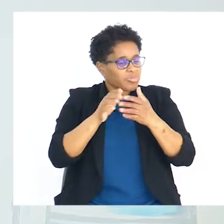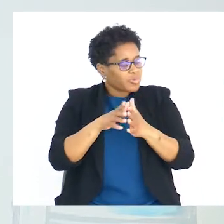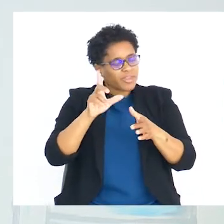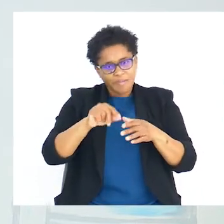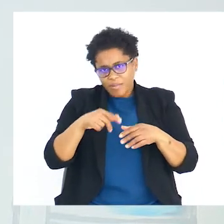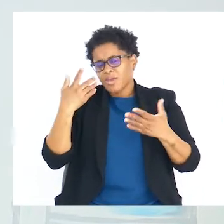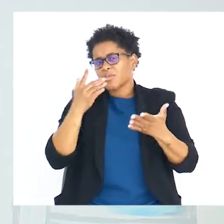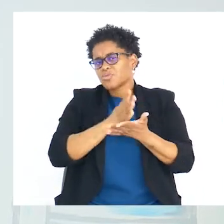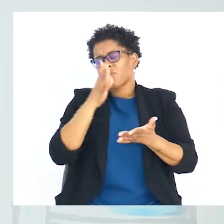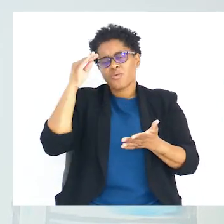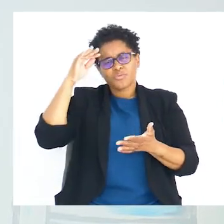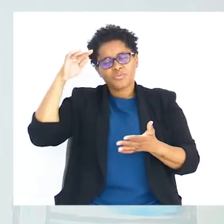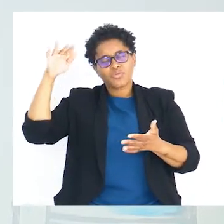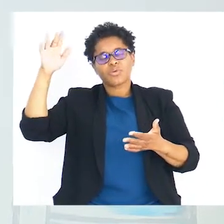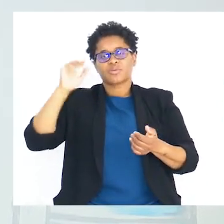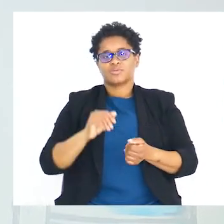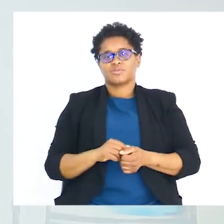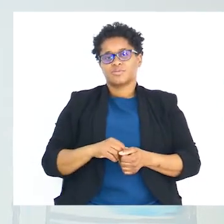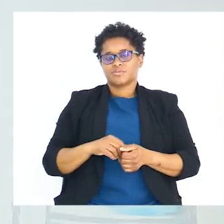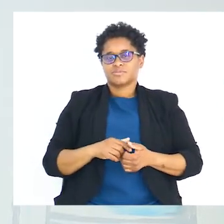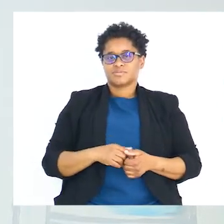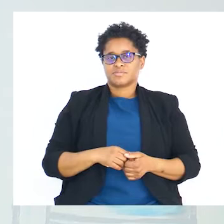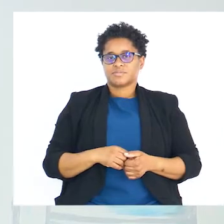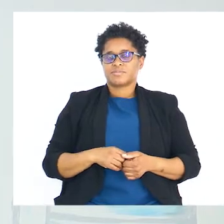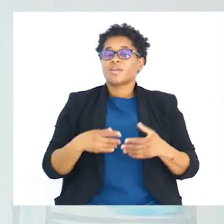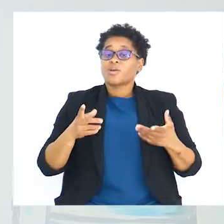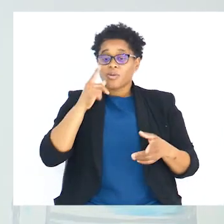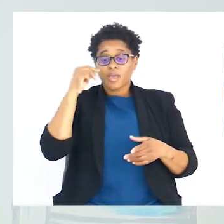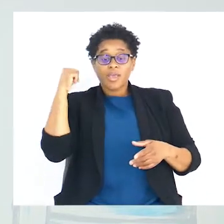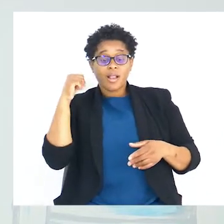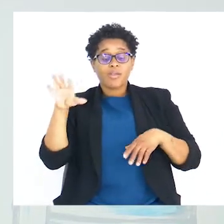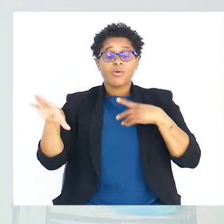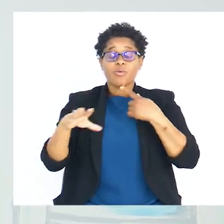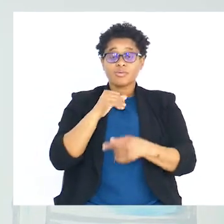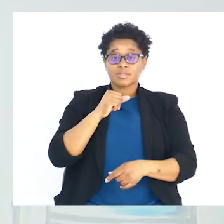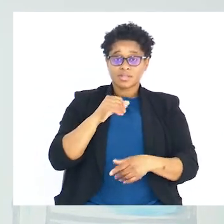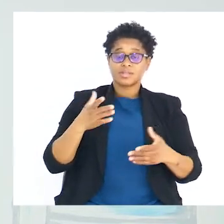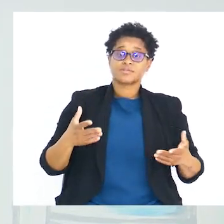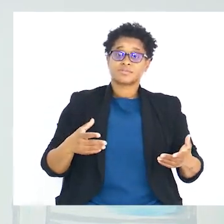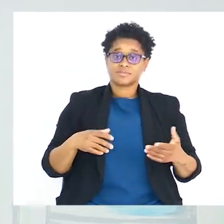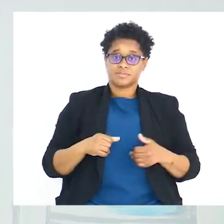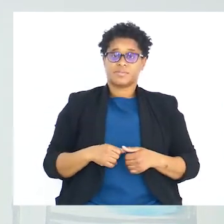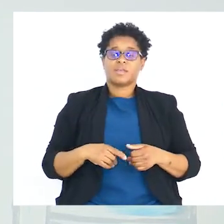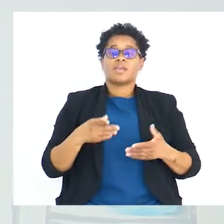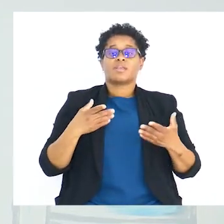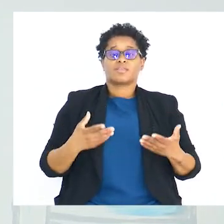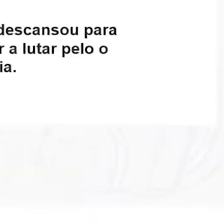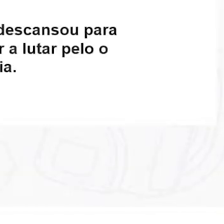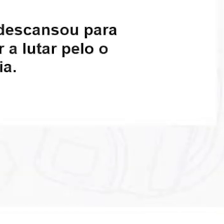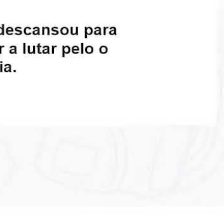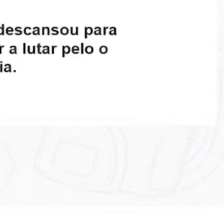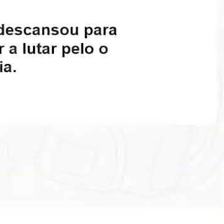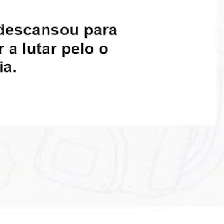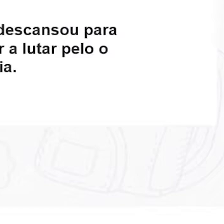um sonho, foi tudo em sonho. O que ele conseguiu, certo? Foi